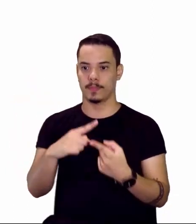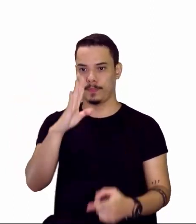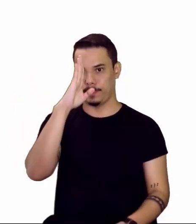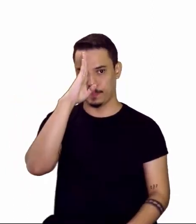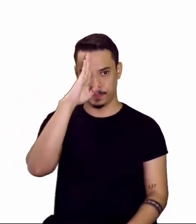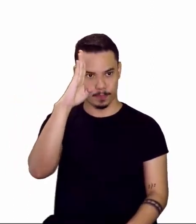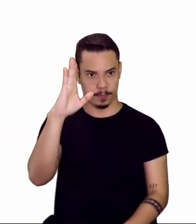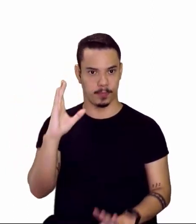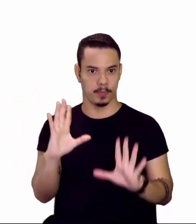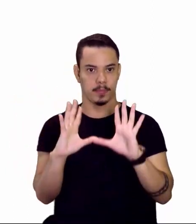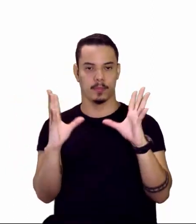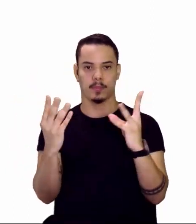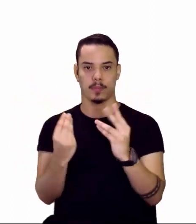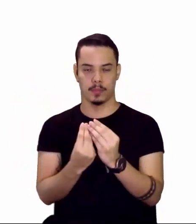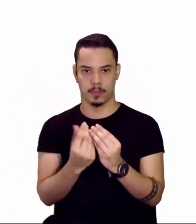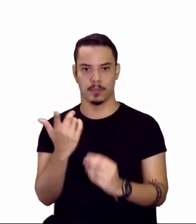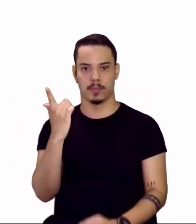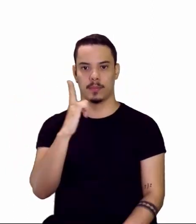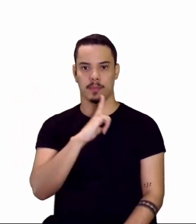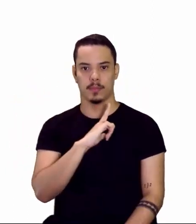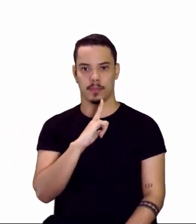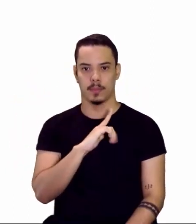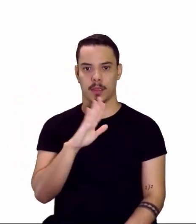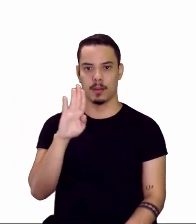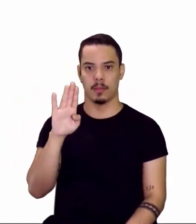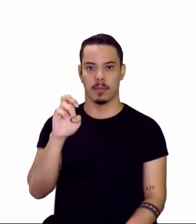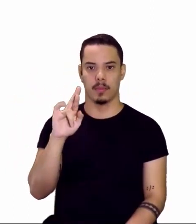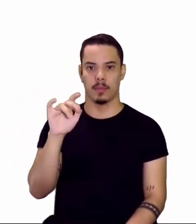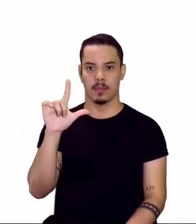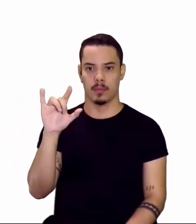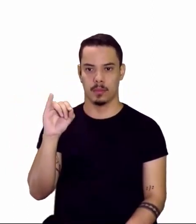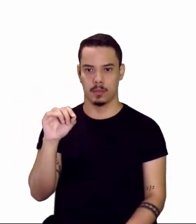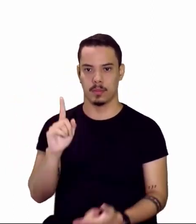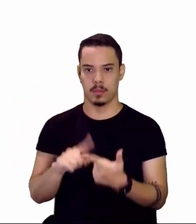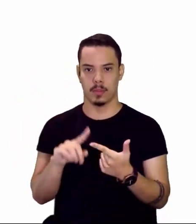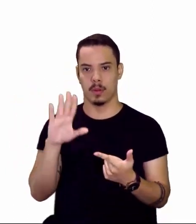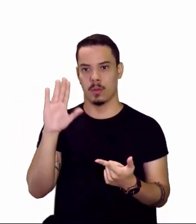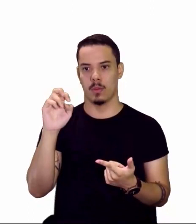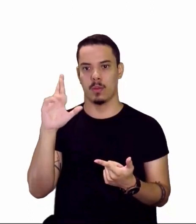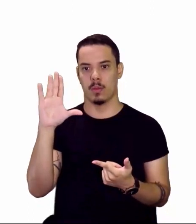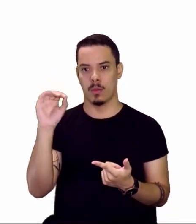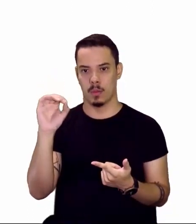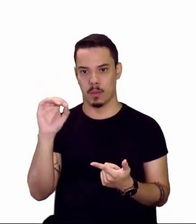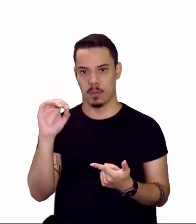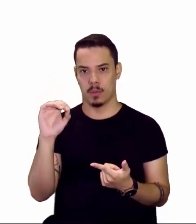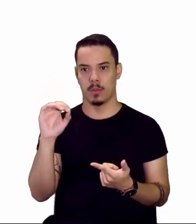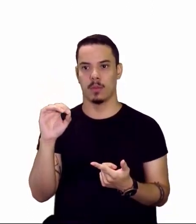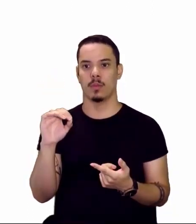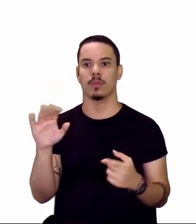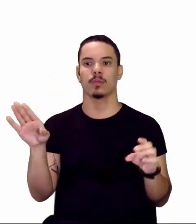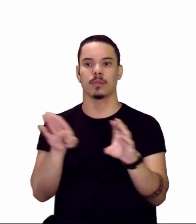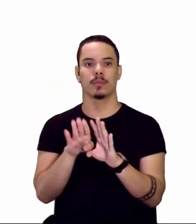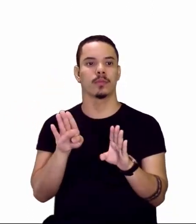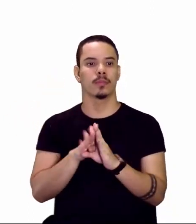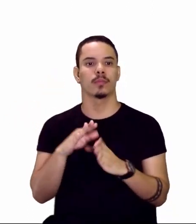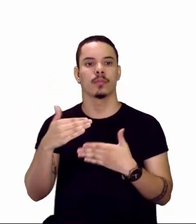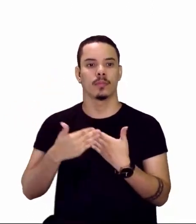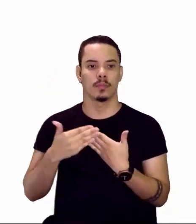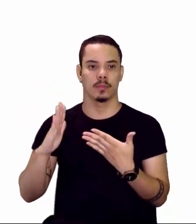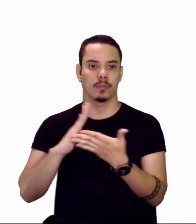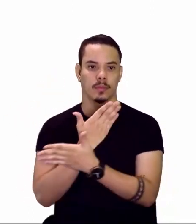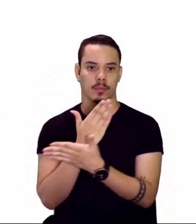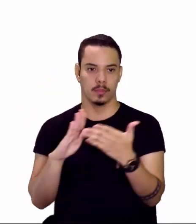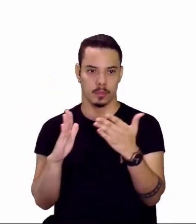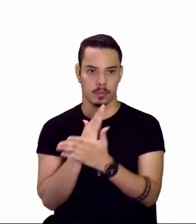principalmente as moléculas que têm o berílio, o Be, o boro, B, além dos óxidos